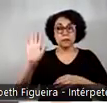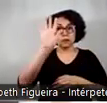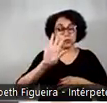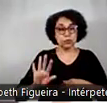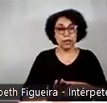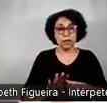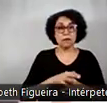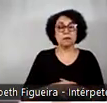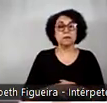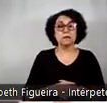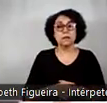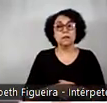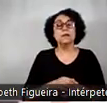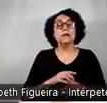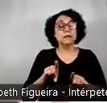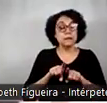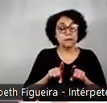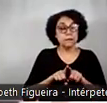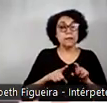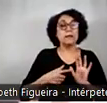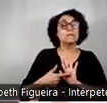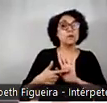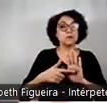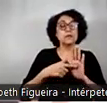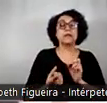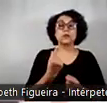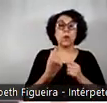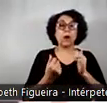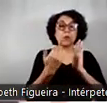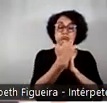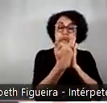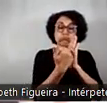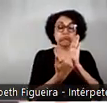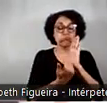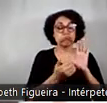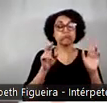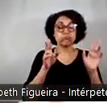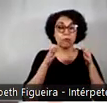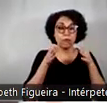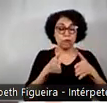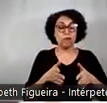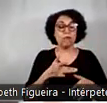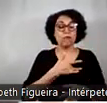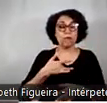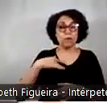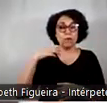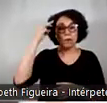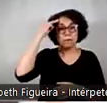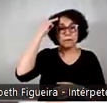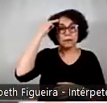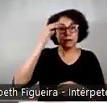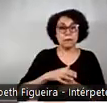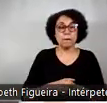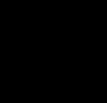algumas interfaces sobre a questão da saúde mental, e depois eu vou falar assim como que o impacto, né, da estigma e